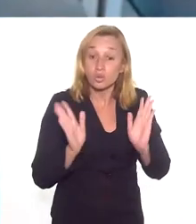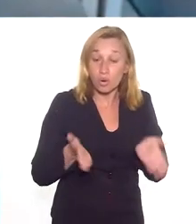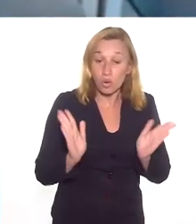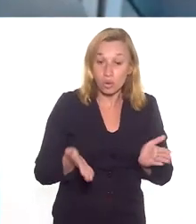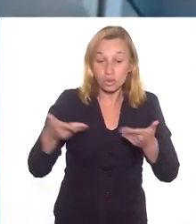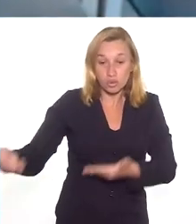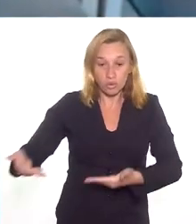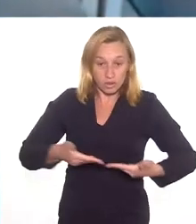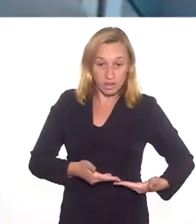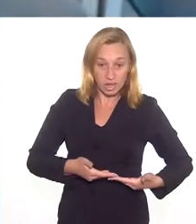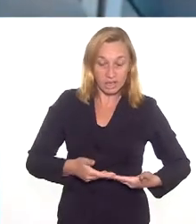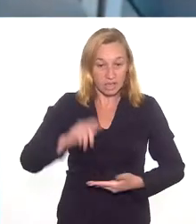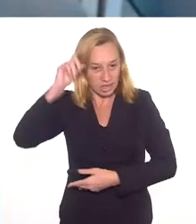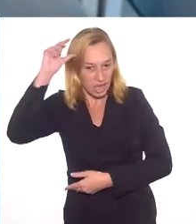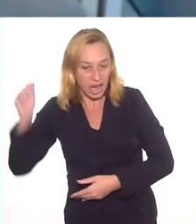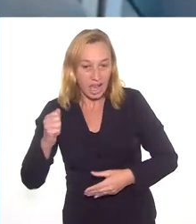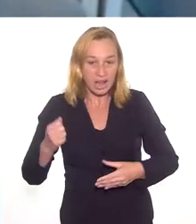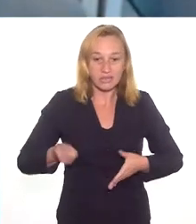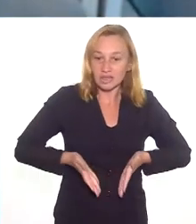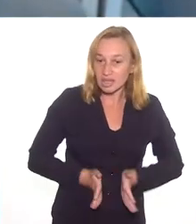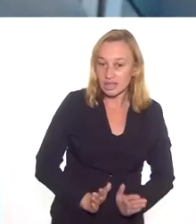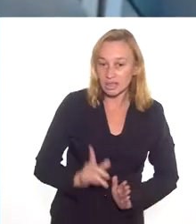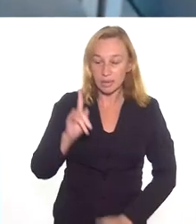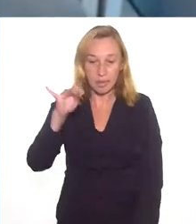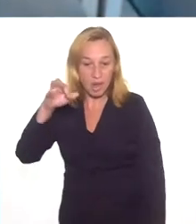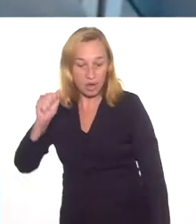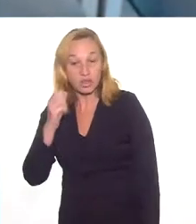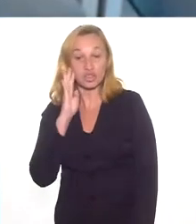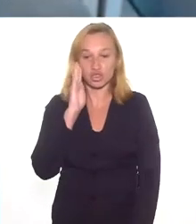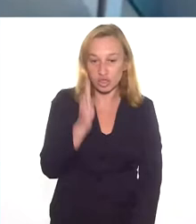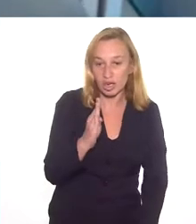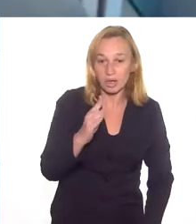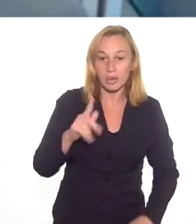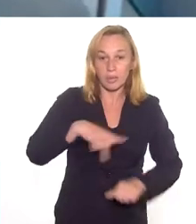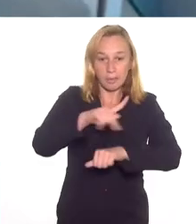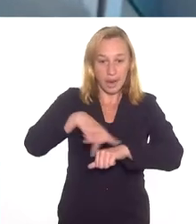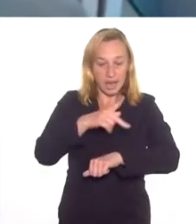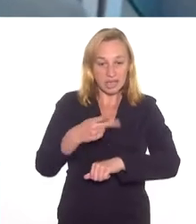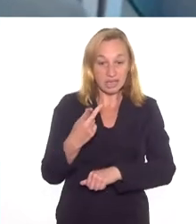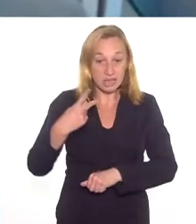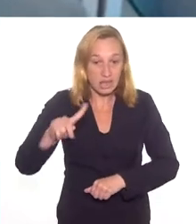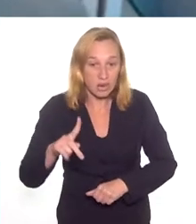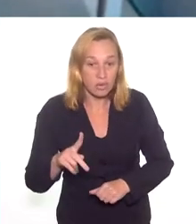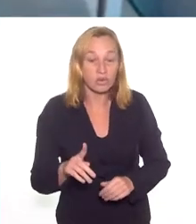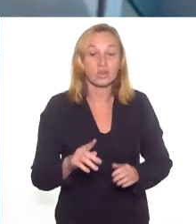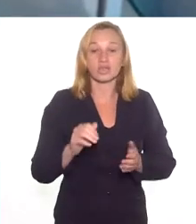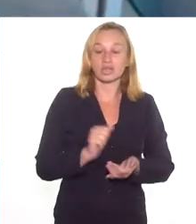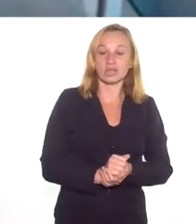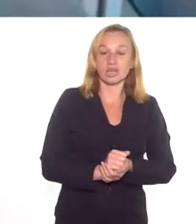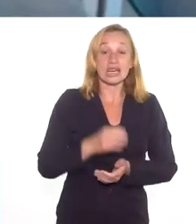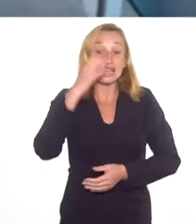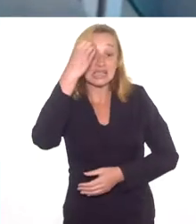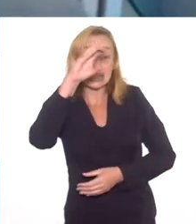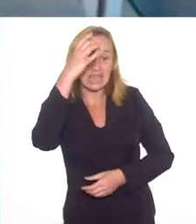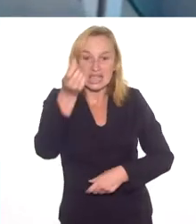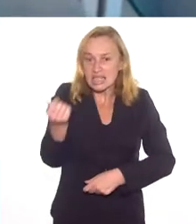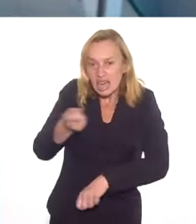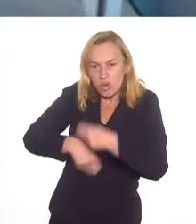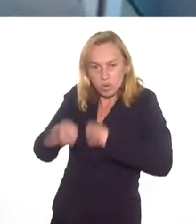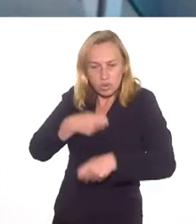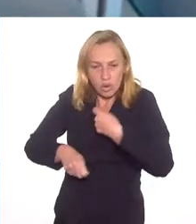Nosso convidado de hoje nasceu na África, cresceu na Bélgica e adotou o Brasil como país de residência. Licenciado em